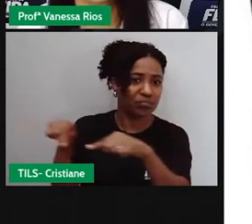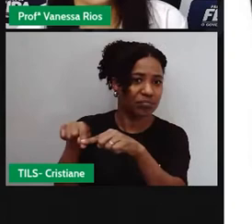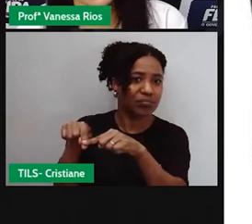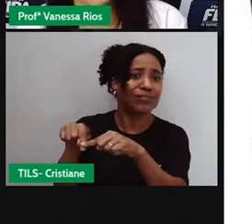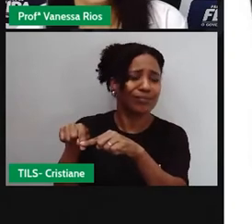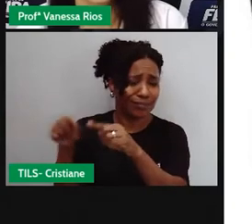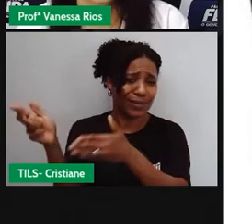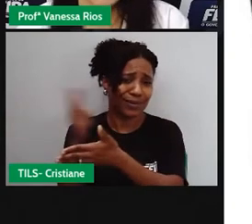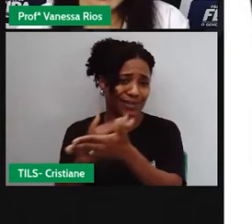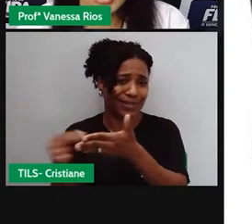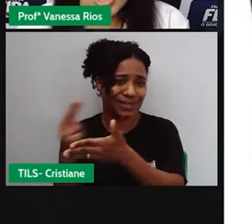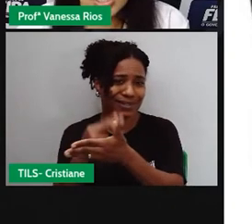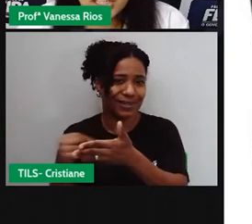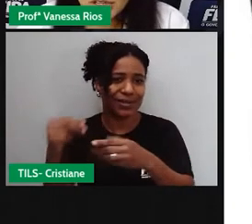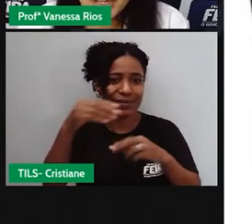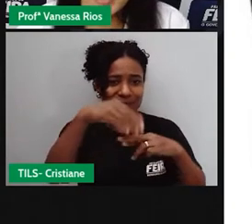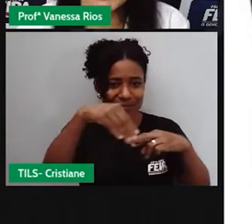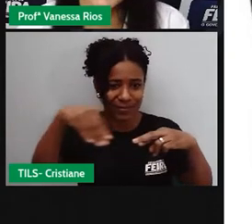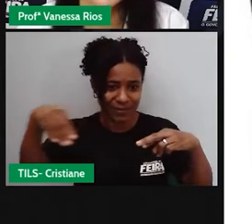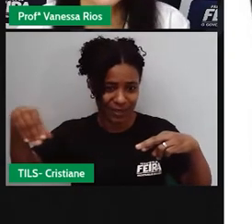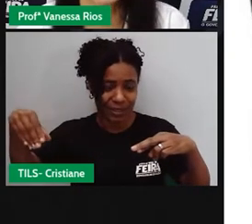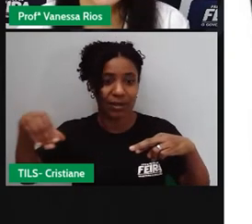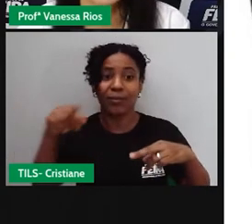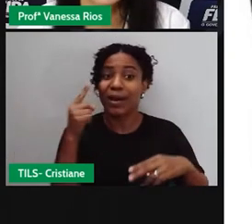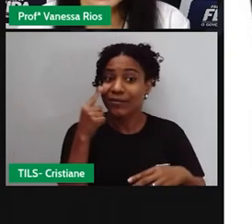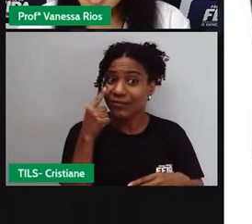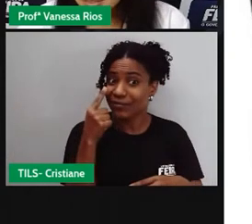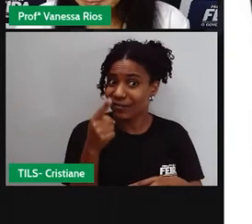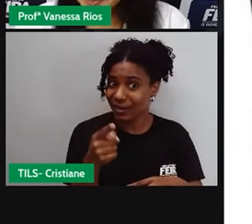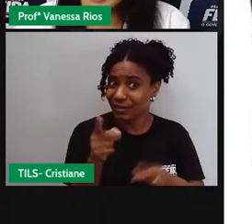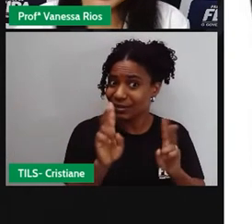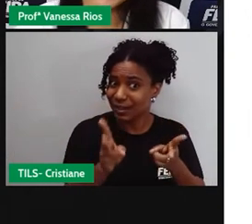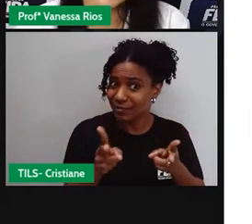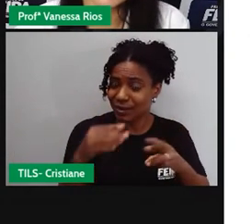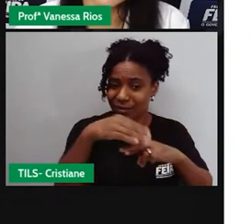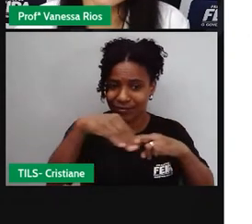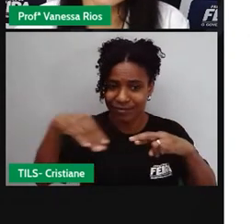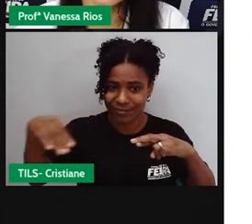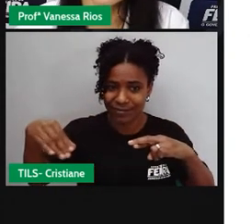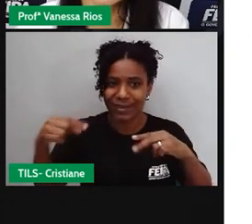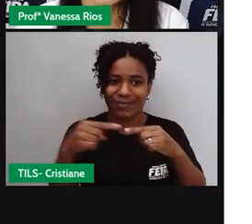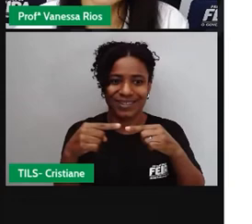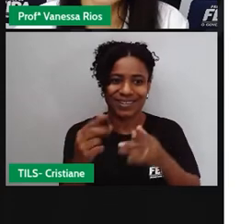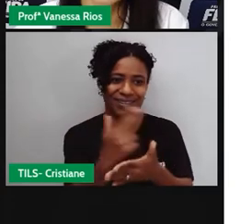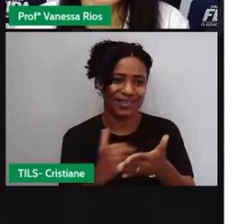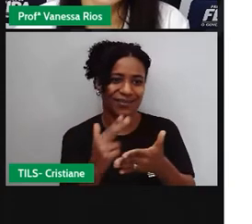de cordel, é através da xilogravura que isso vai acontecer.